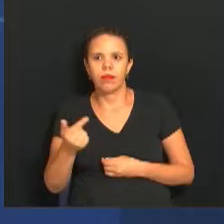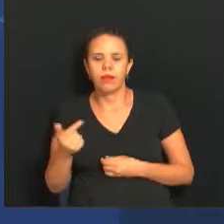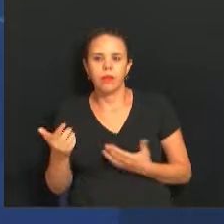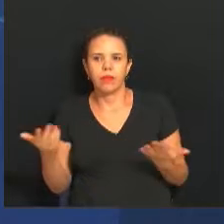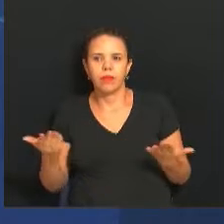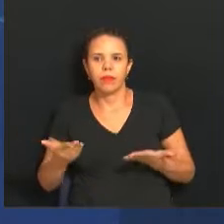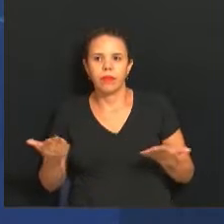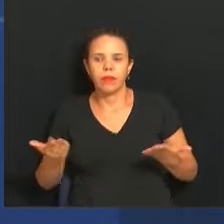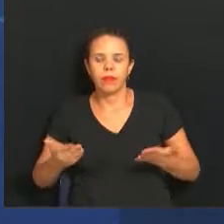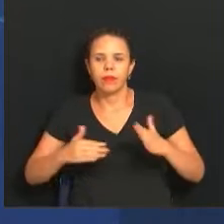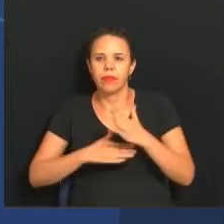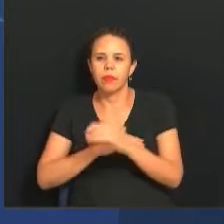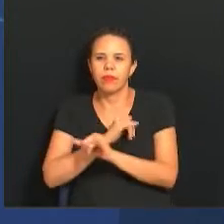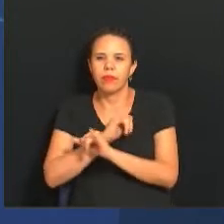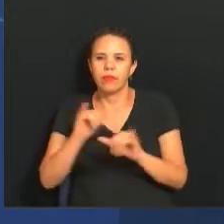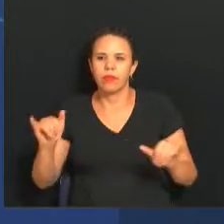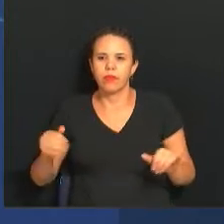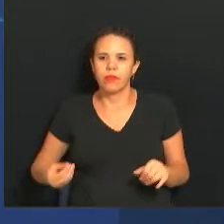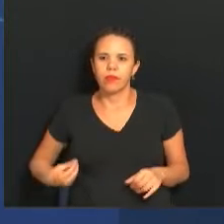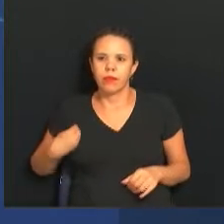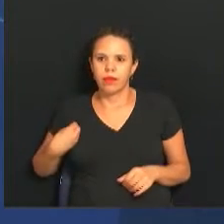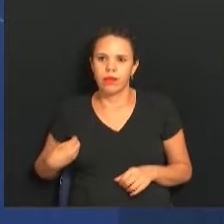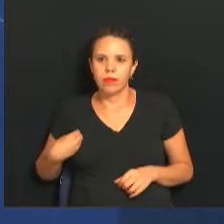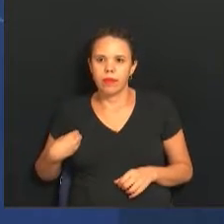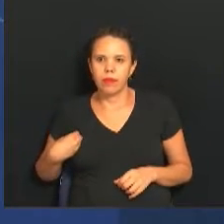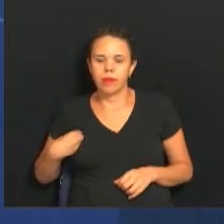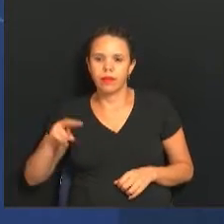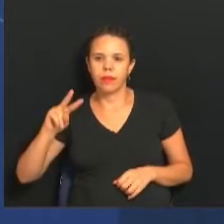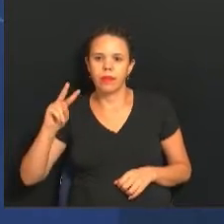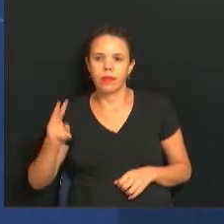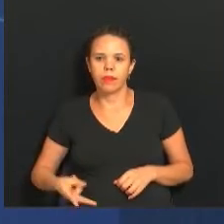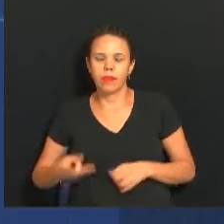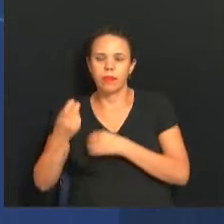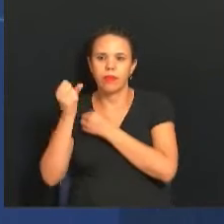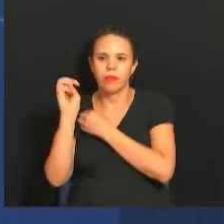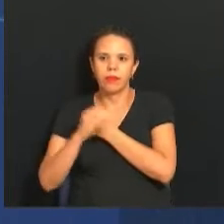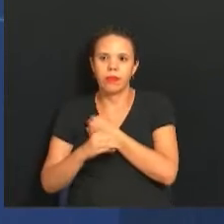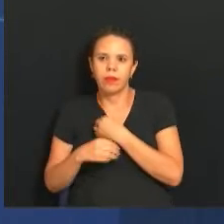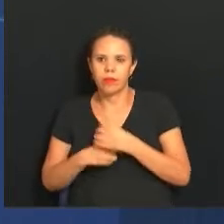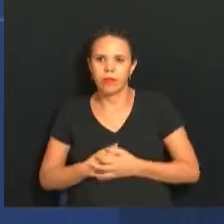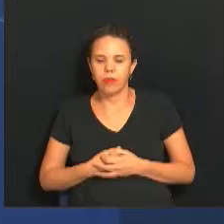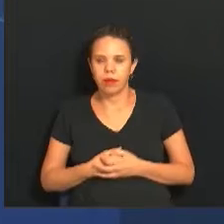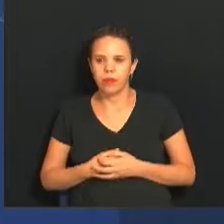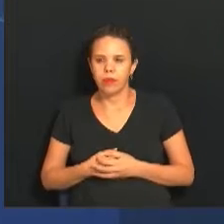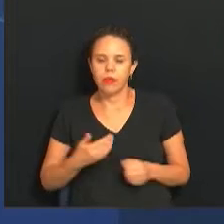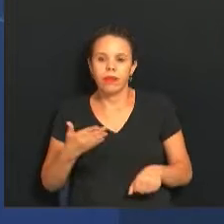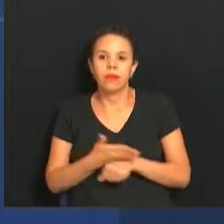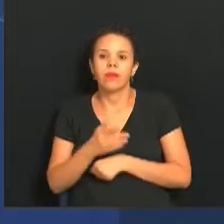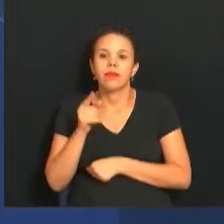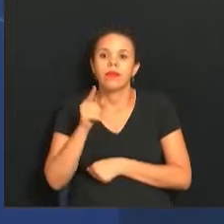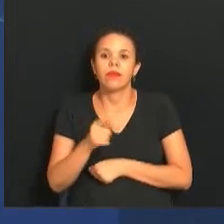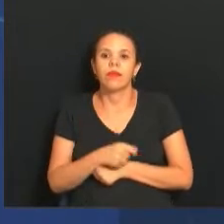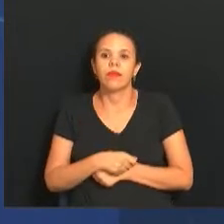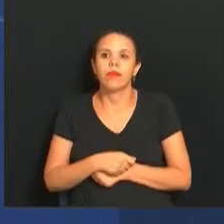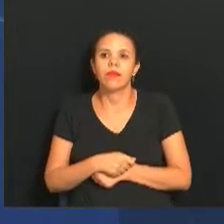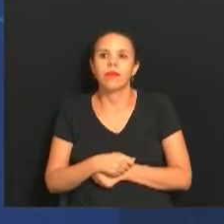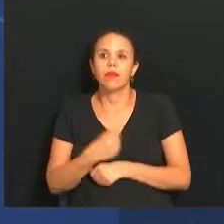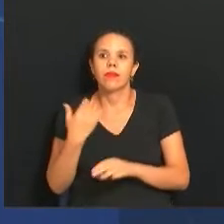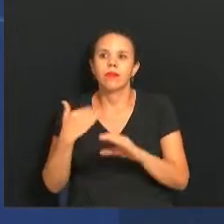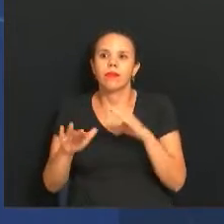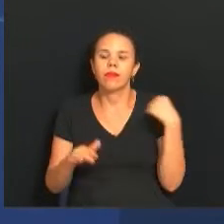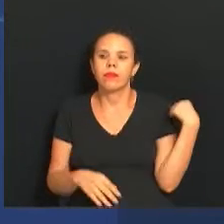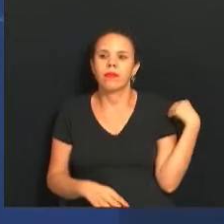Começa agora o Câmara Notícia ao vivo, 2h08. Eu quero a sua participação, hein? Envie a